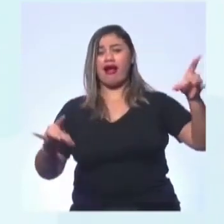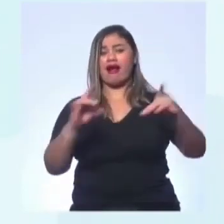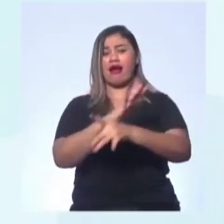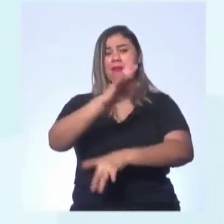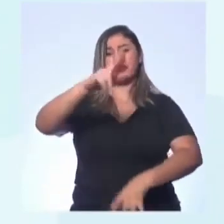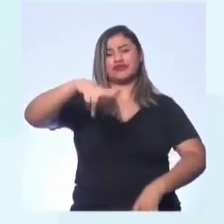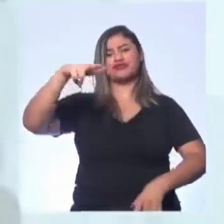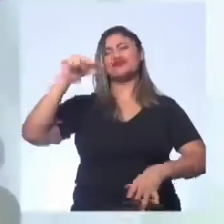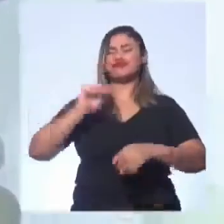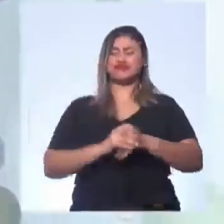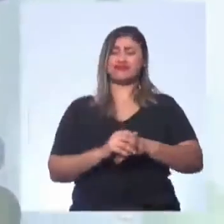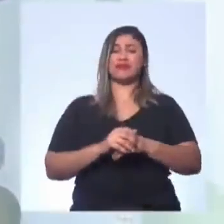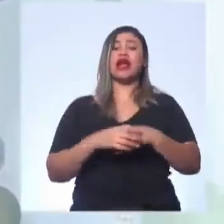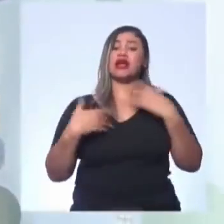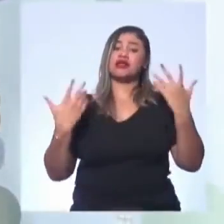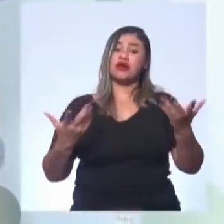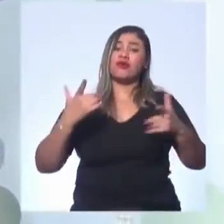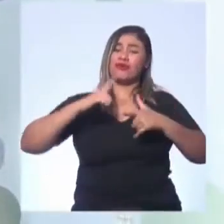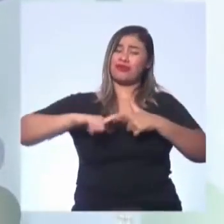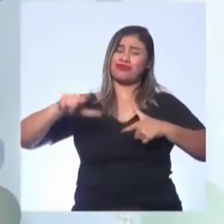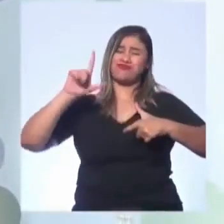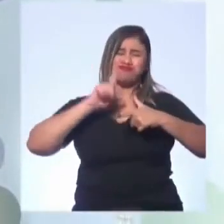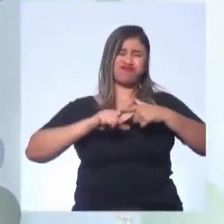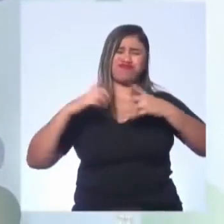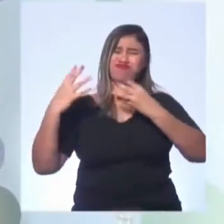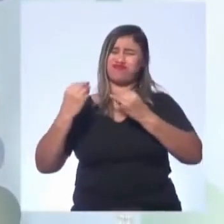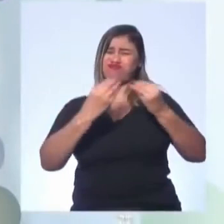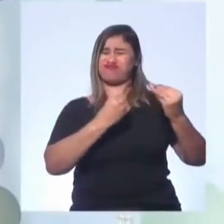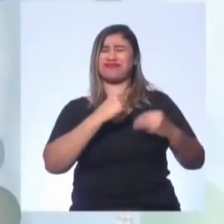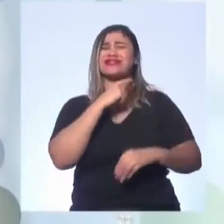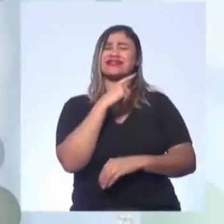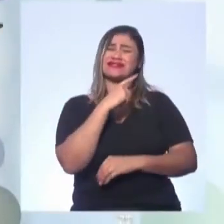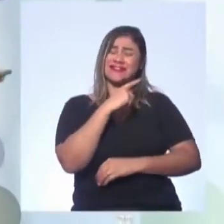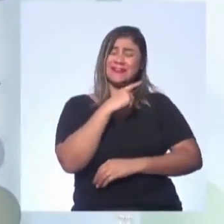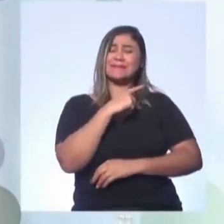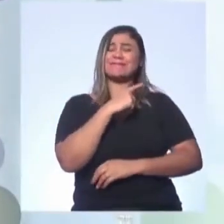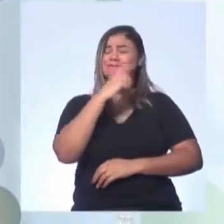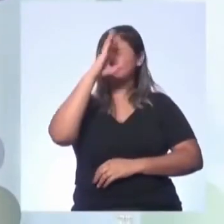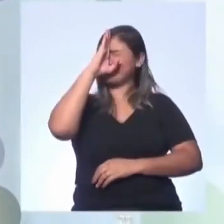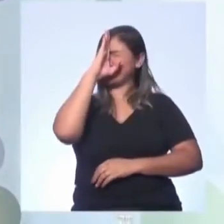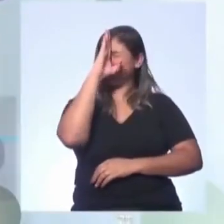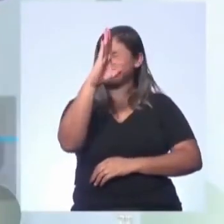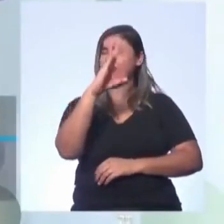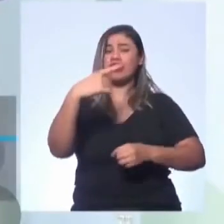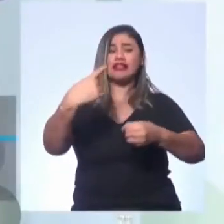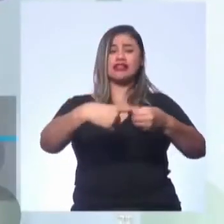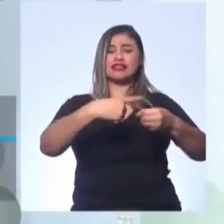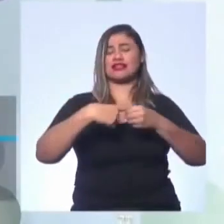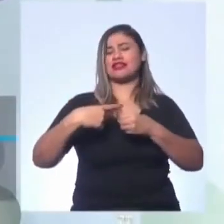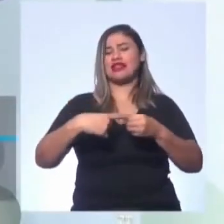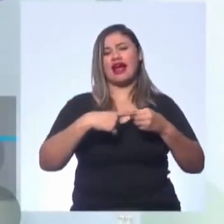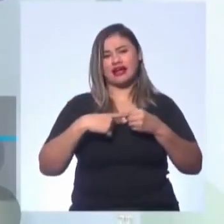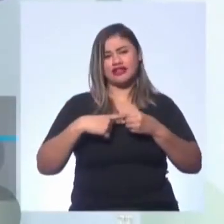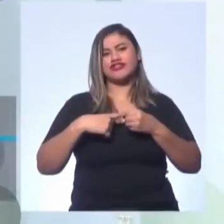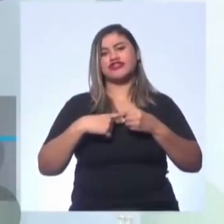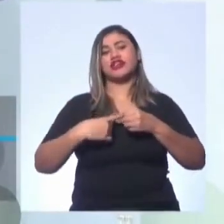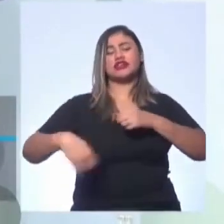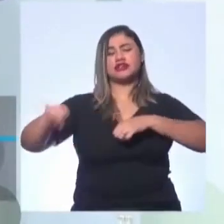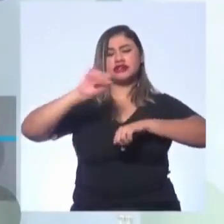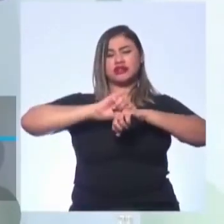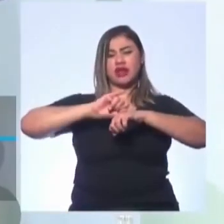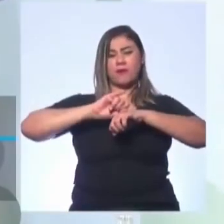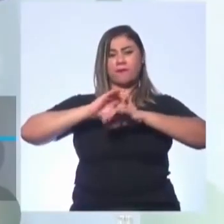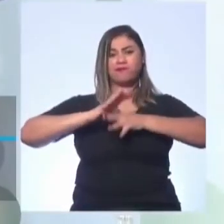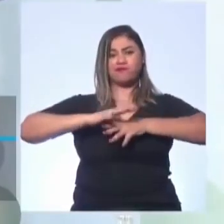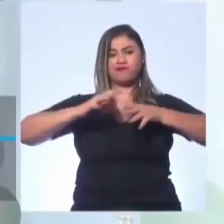vários problemas aí, né, com essa questão aí, né, principalmente em áreas urbanas, em grandes centros, mas